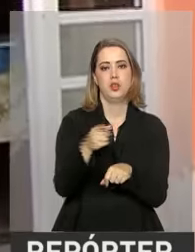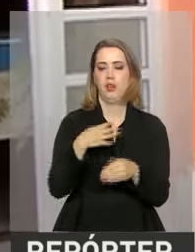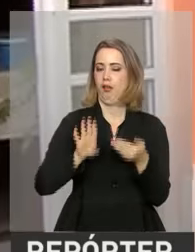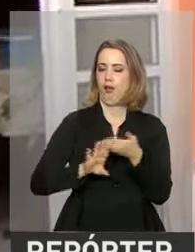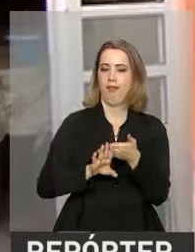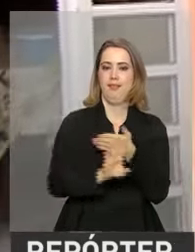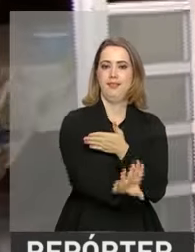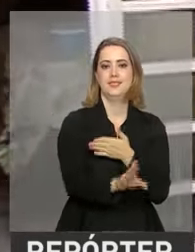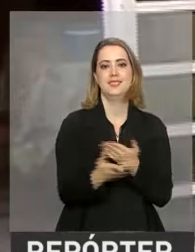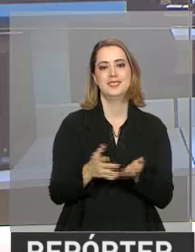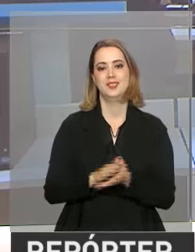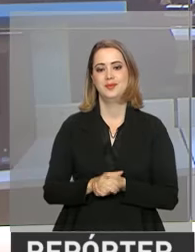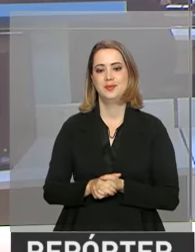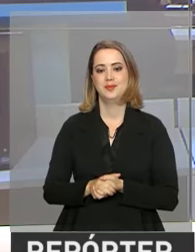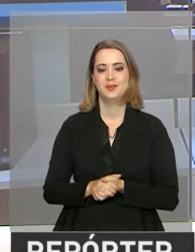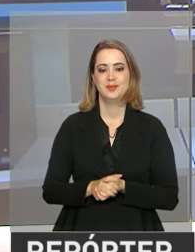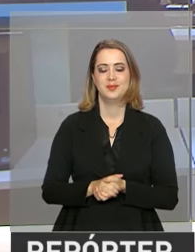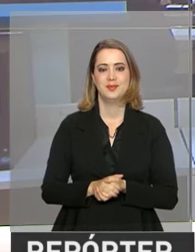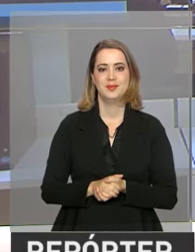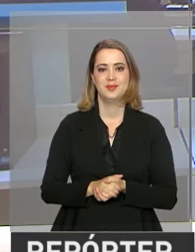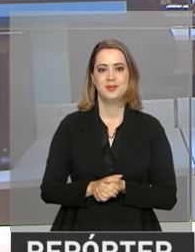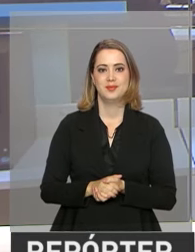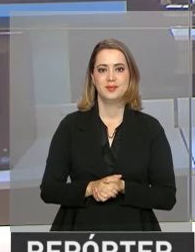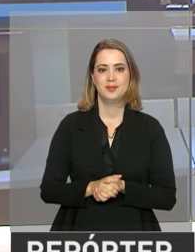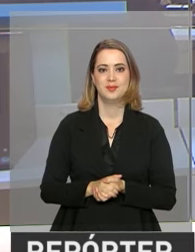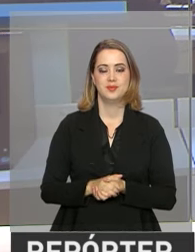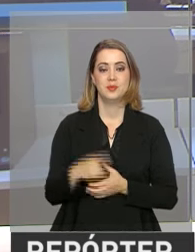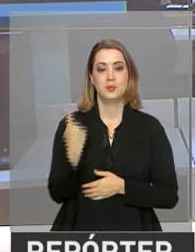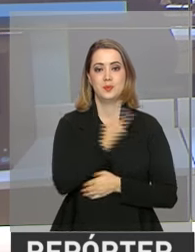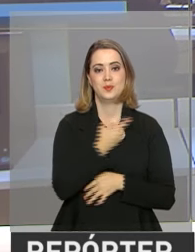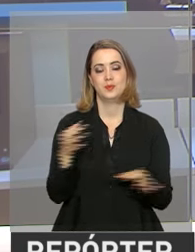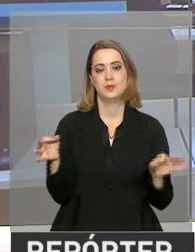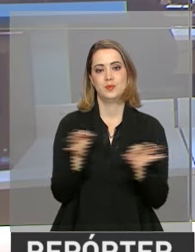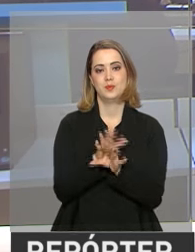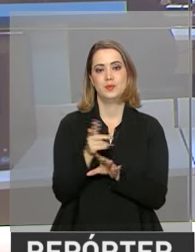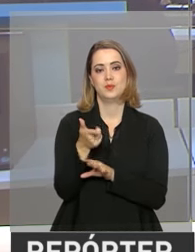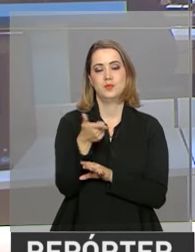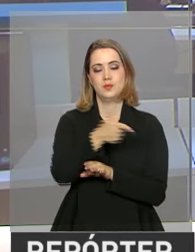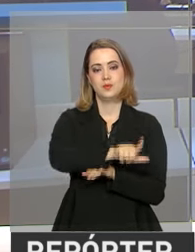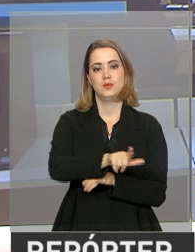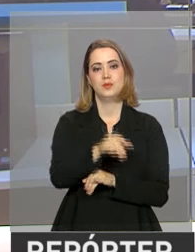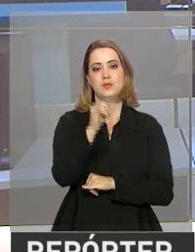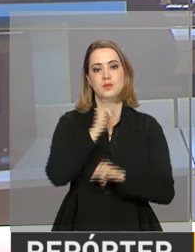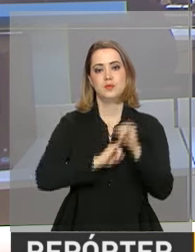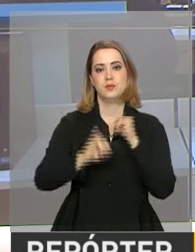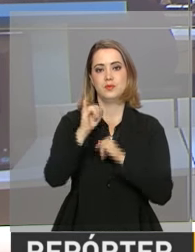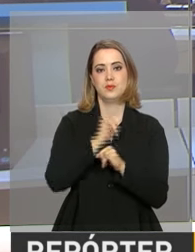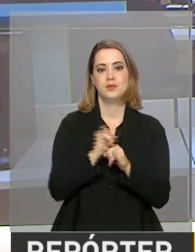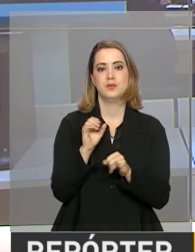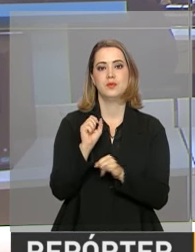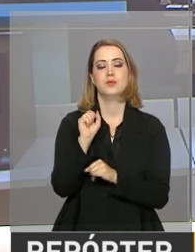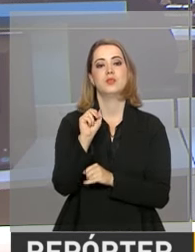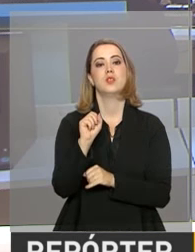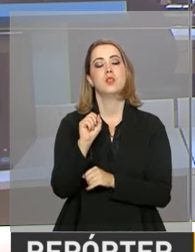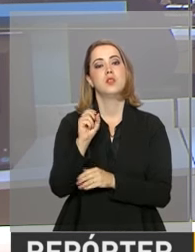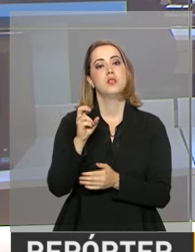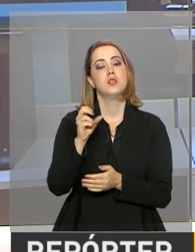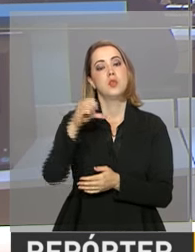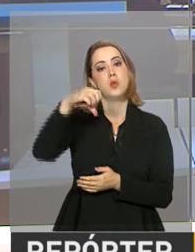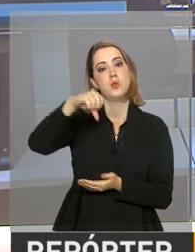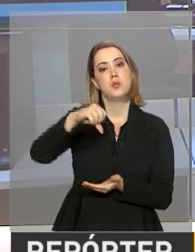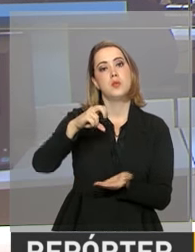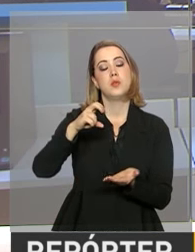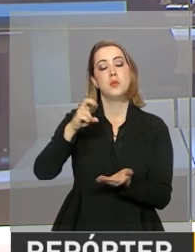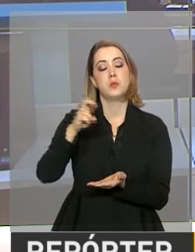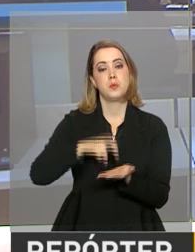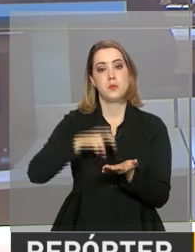Não de jeito nenhum e nós ficamos por aqui voltamos a qualquer momento com outras informações às 9 da